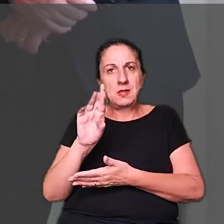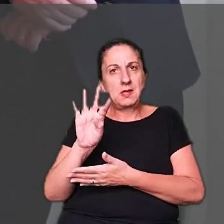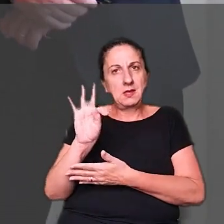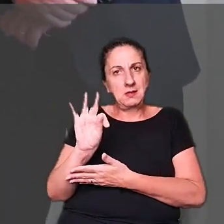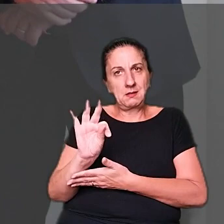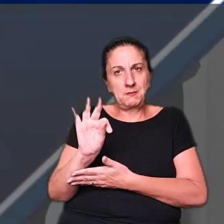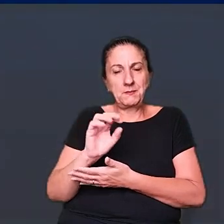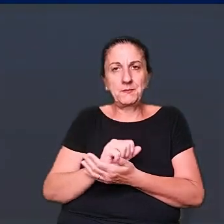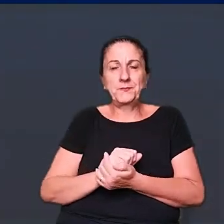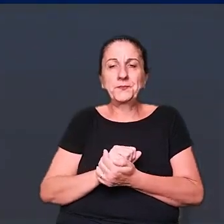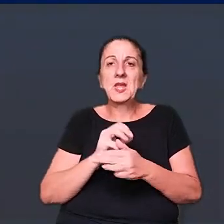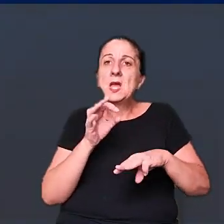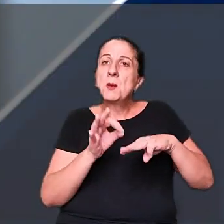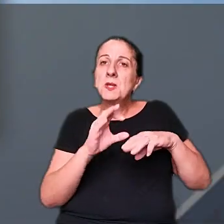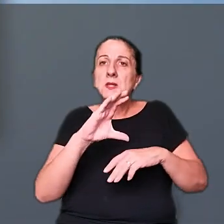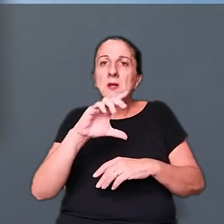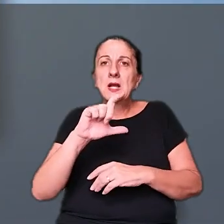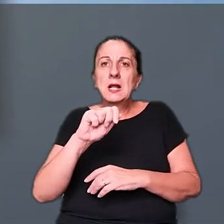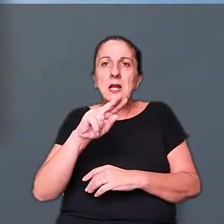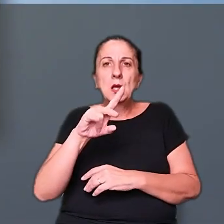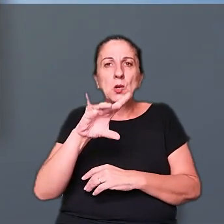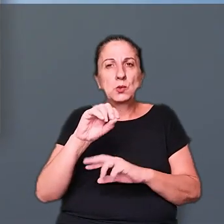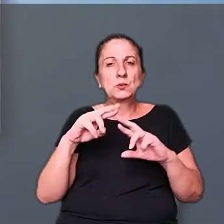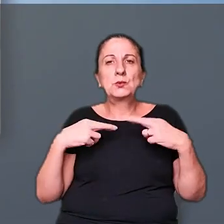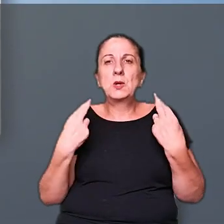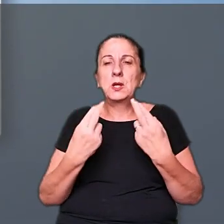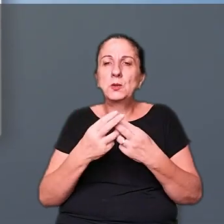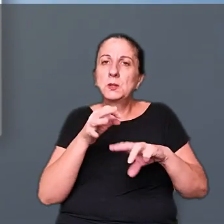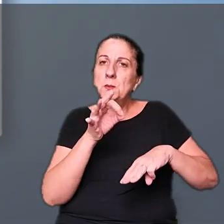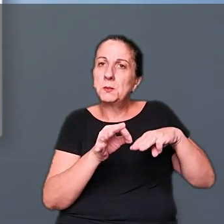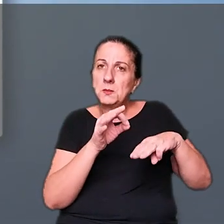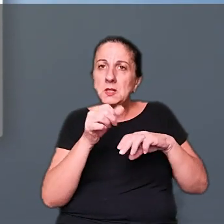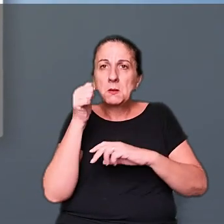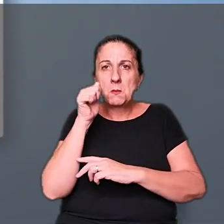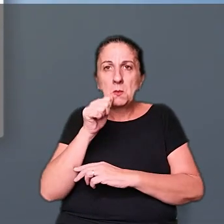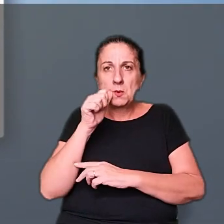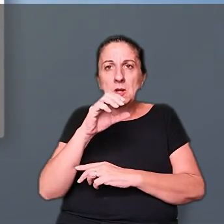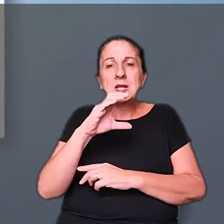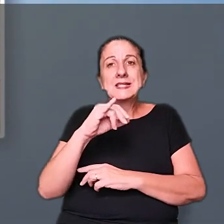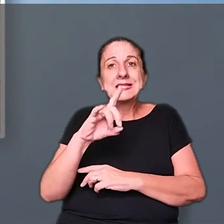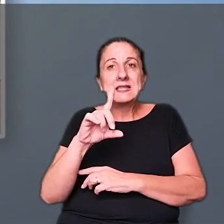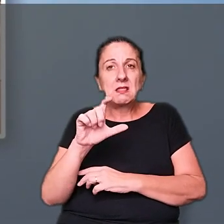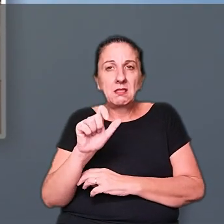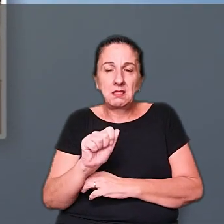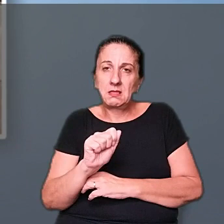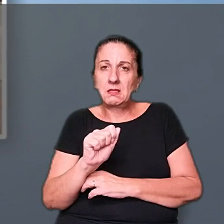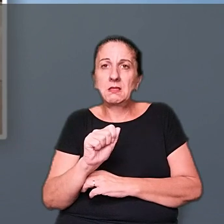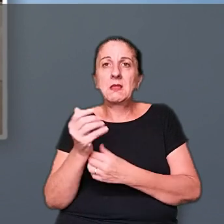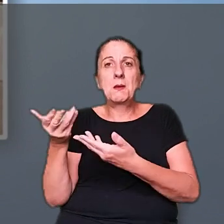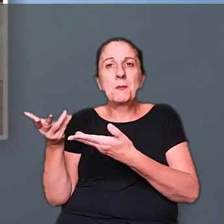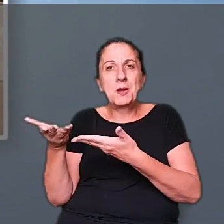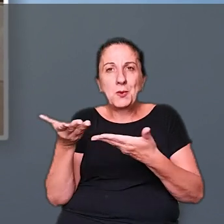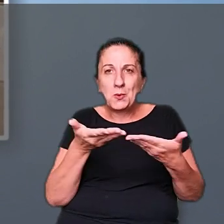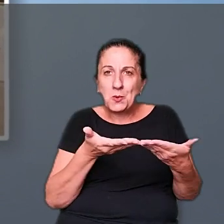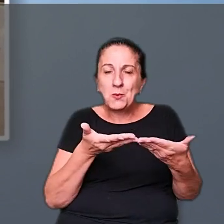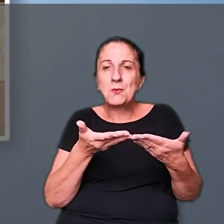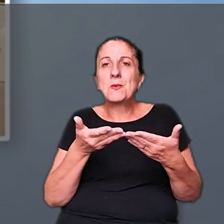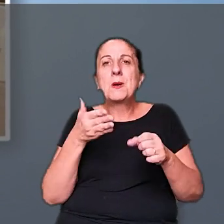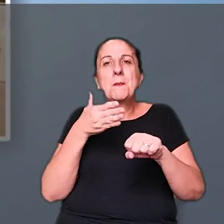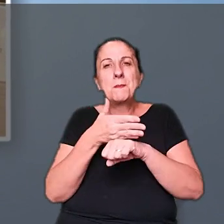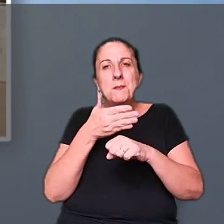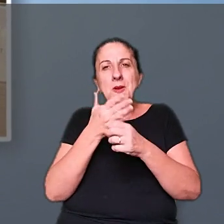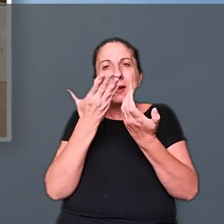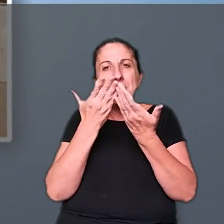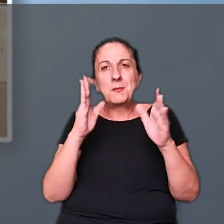TRT. O ministro Cláudio Brandão se reuniu com a ministra das Mulheres, Cida Gonçalves, para convidá-la